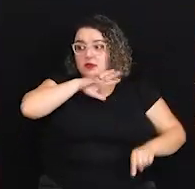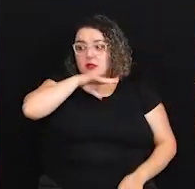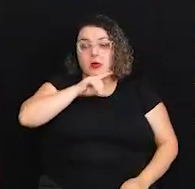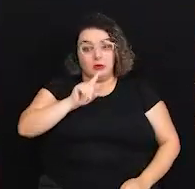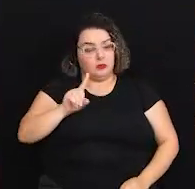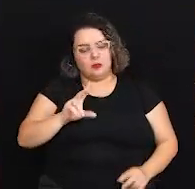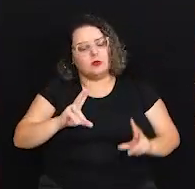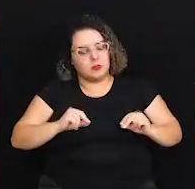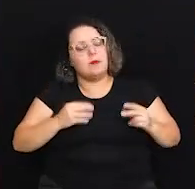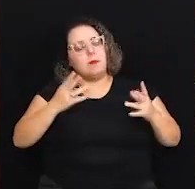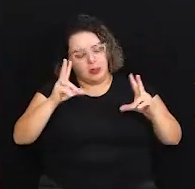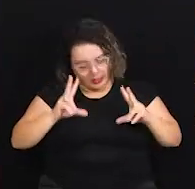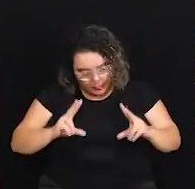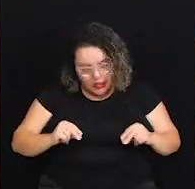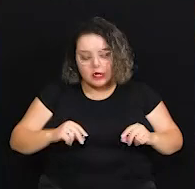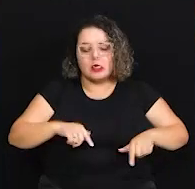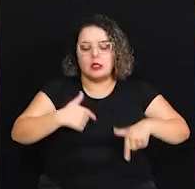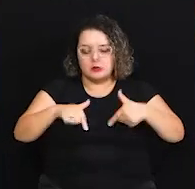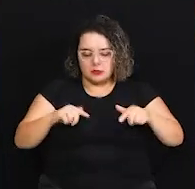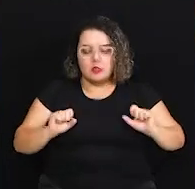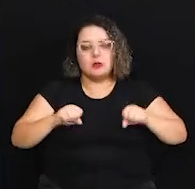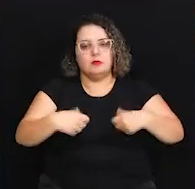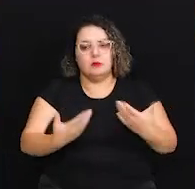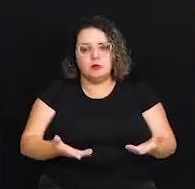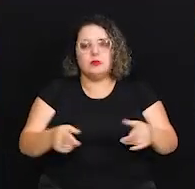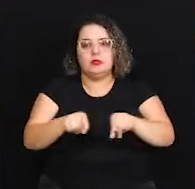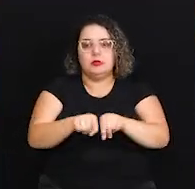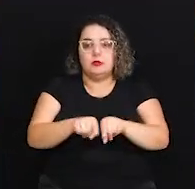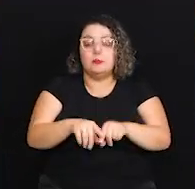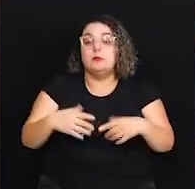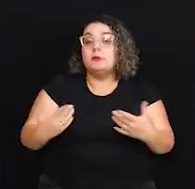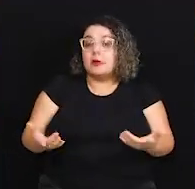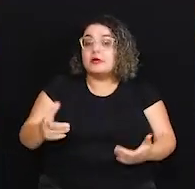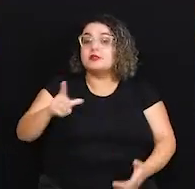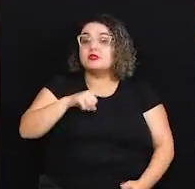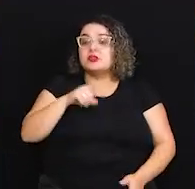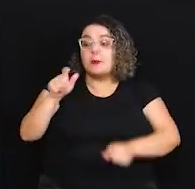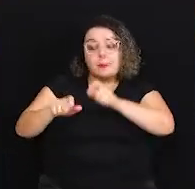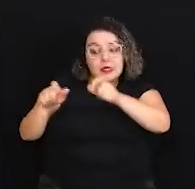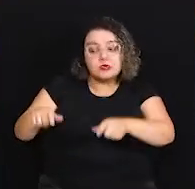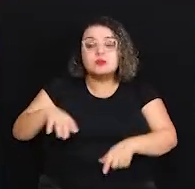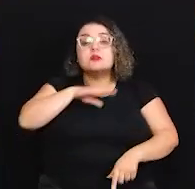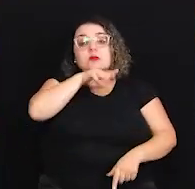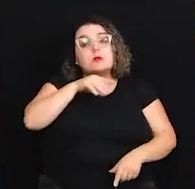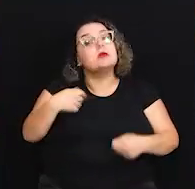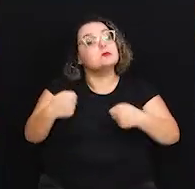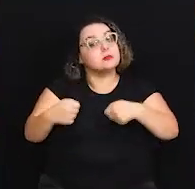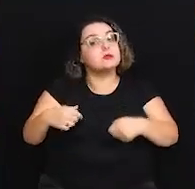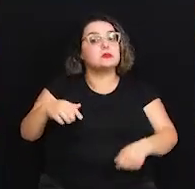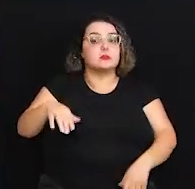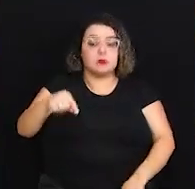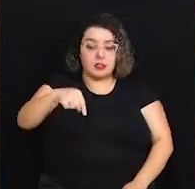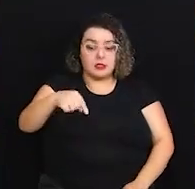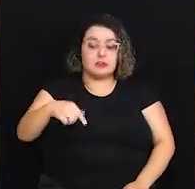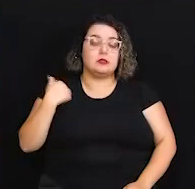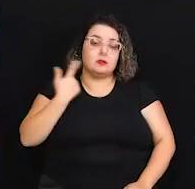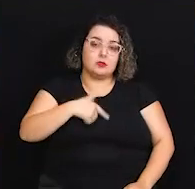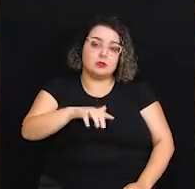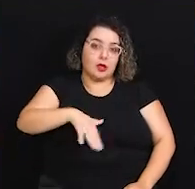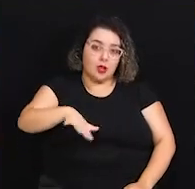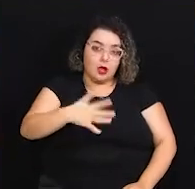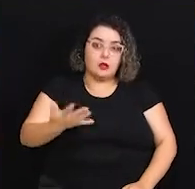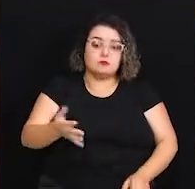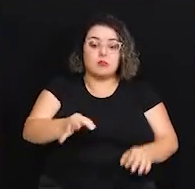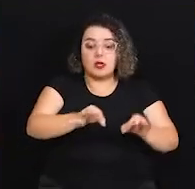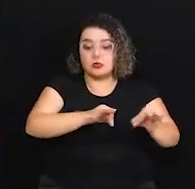merecessem o nosso trabalho, a nossa dedicação, a gente também tinha animais e pessoas precisando aqui na nossa região. Aí a gente começou